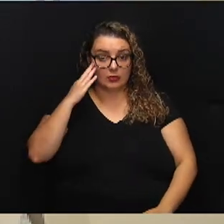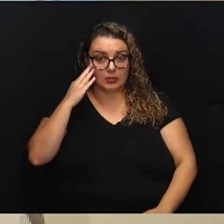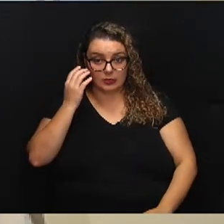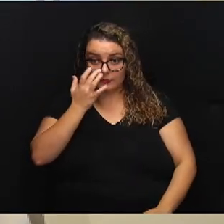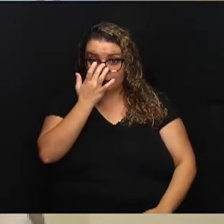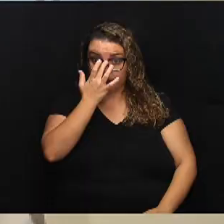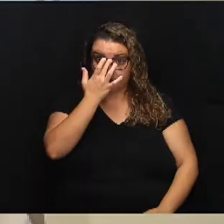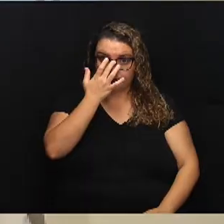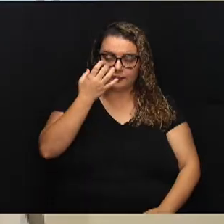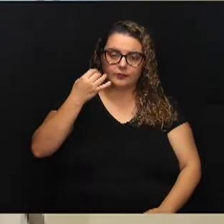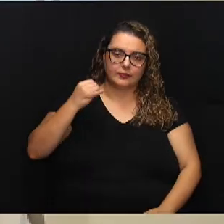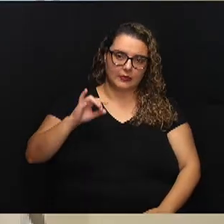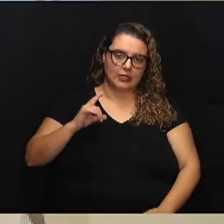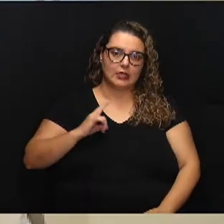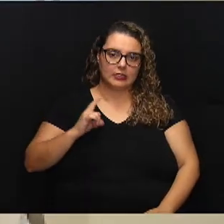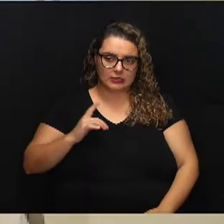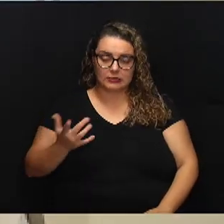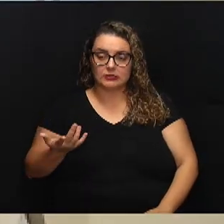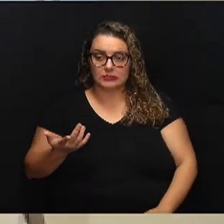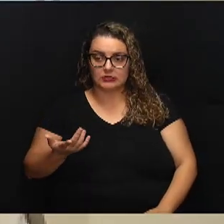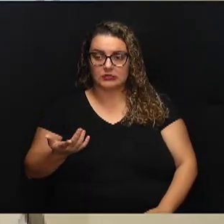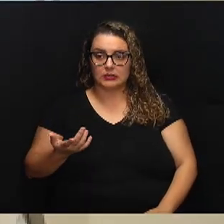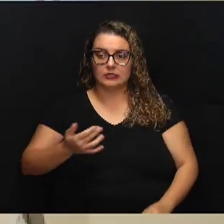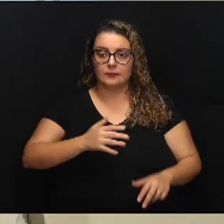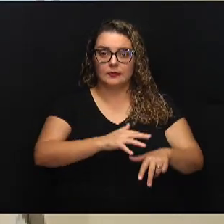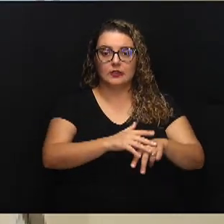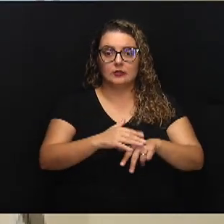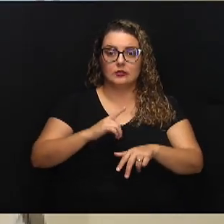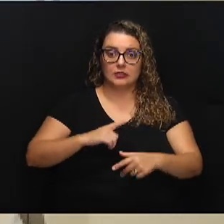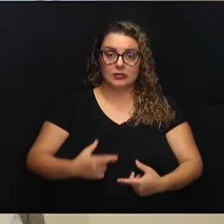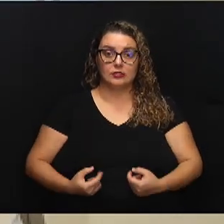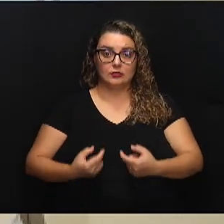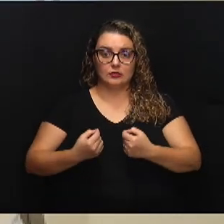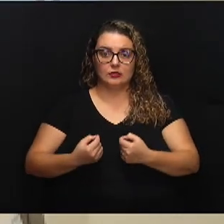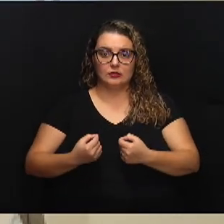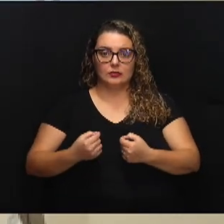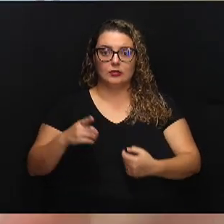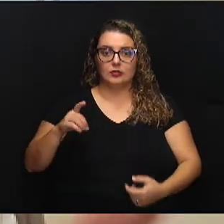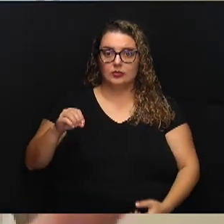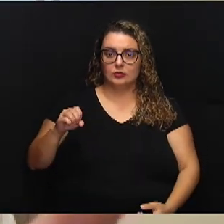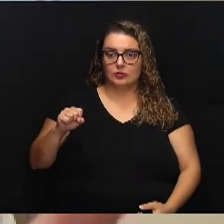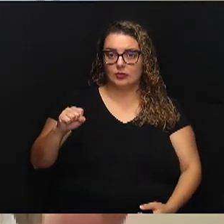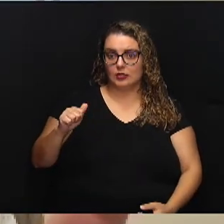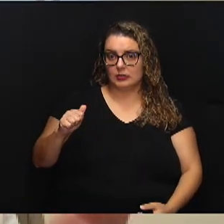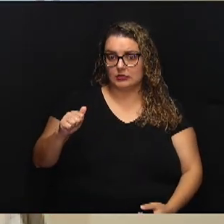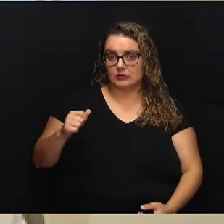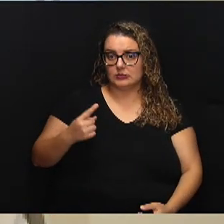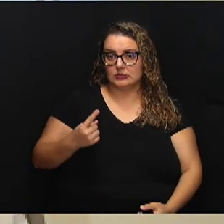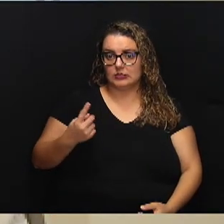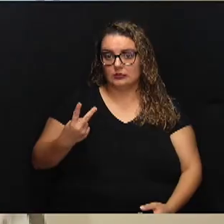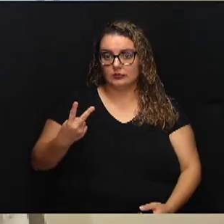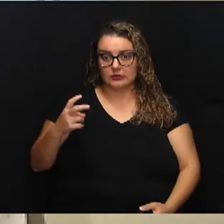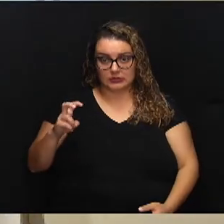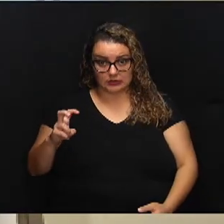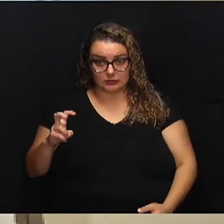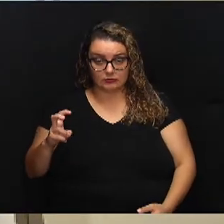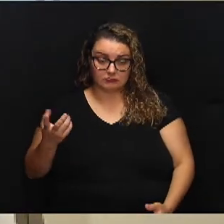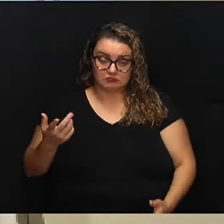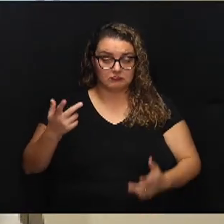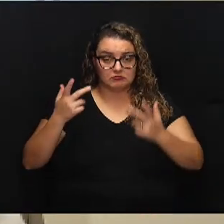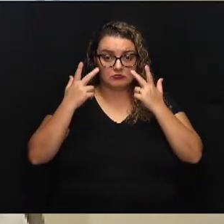se existe também pacientes que têm o câncer, a gente dosa o CA-125 e ele vem normal. Então, eu chamo